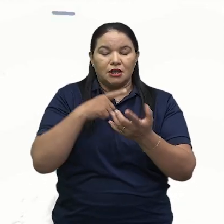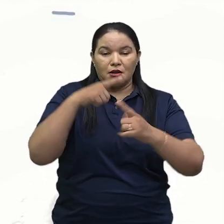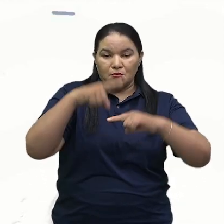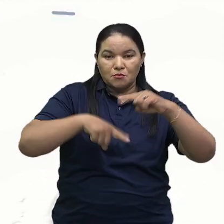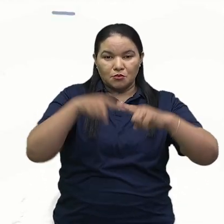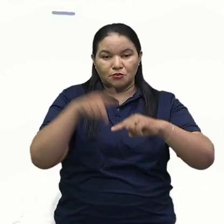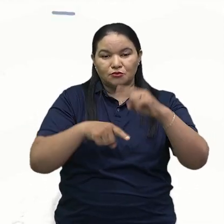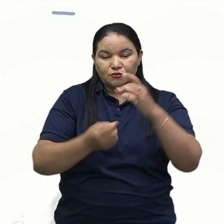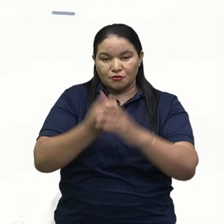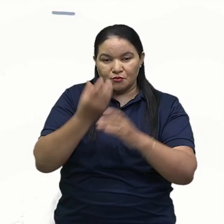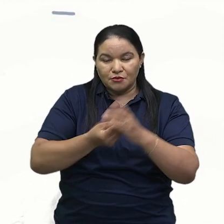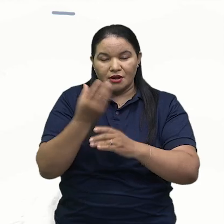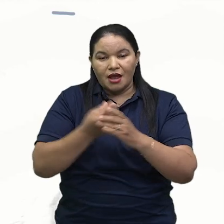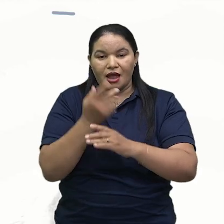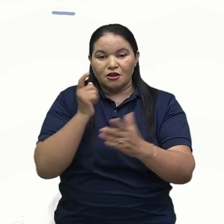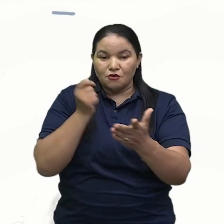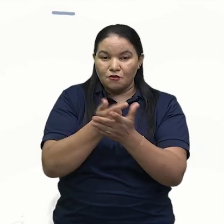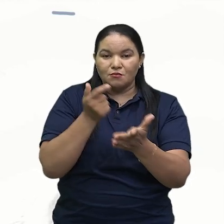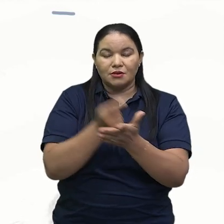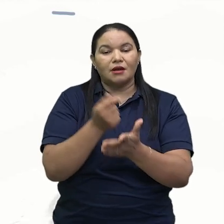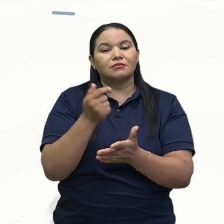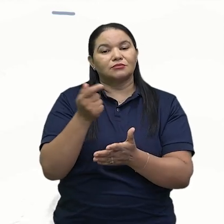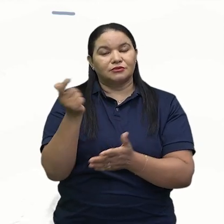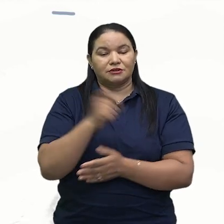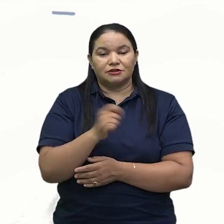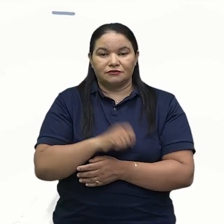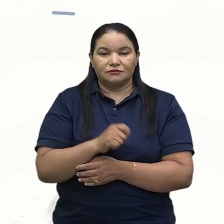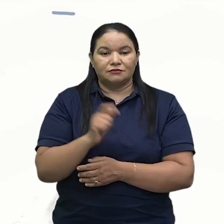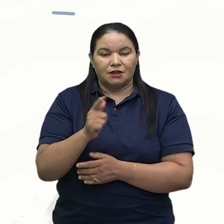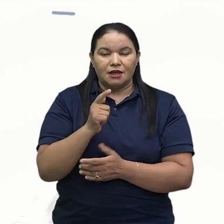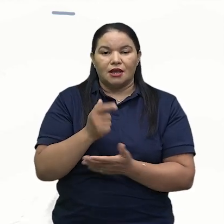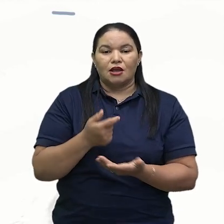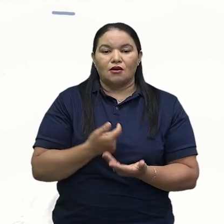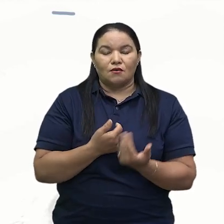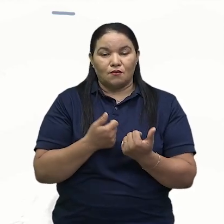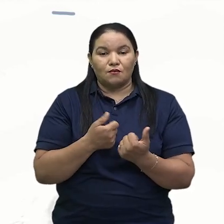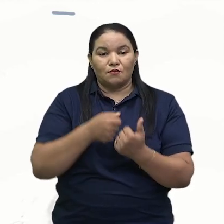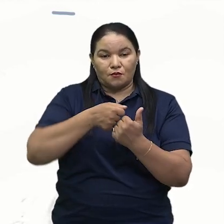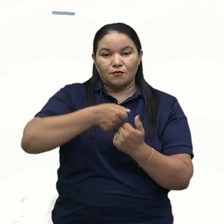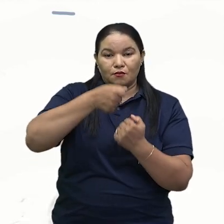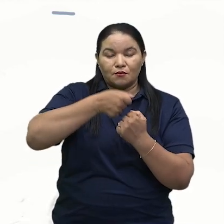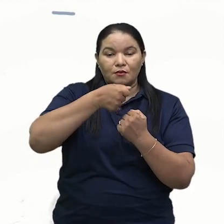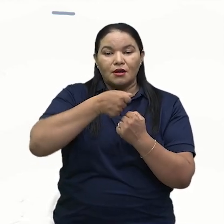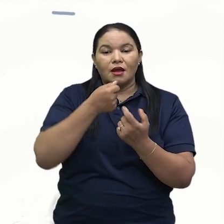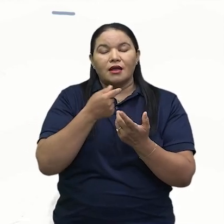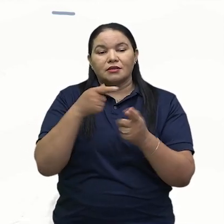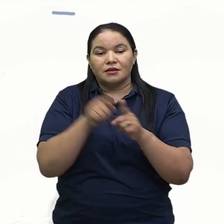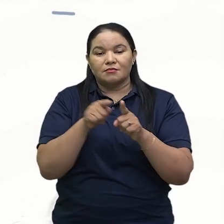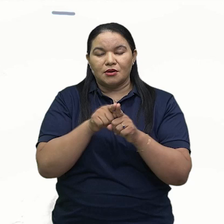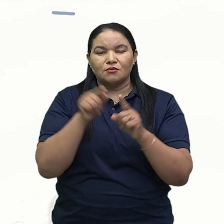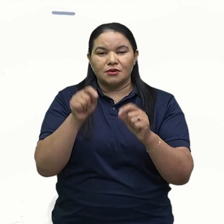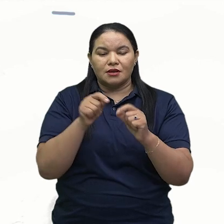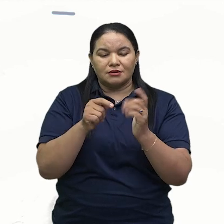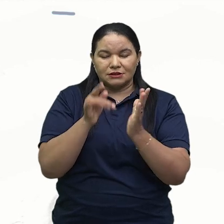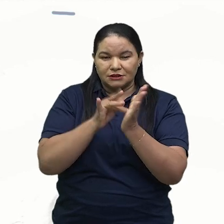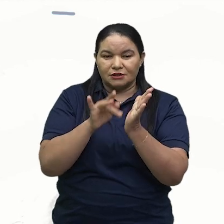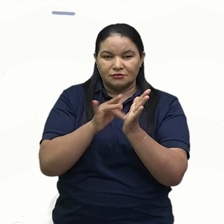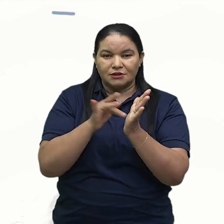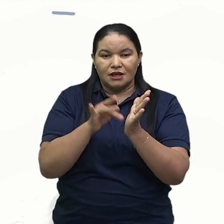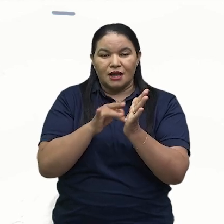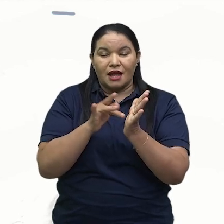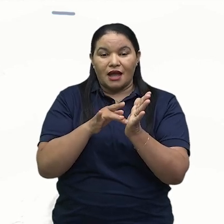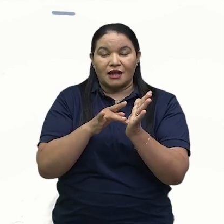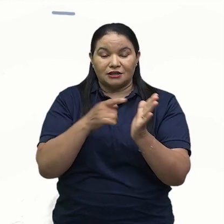que você pode abrir o app aí no seu celular, né, e comprar um produto que foi fabricado lá na China e no